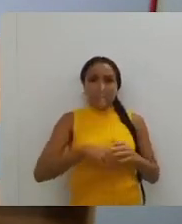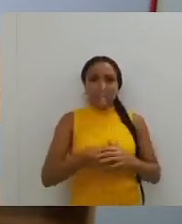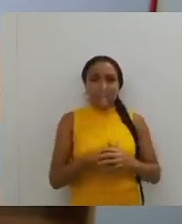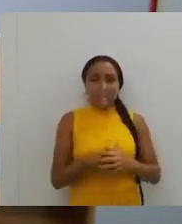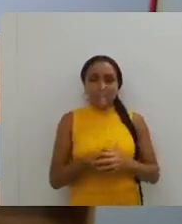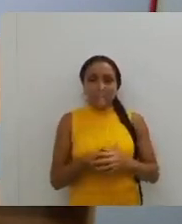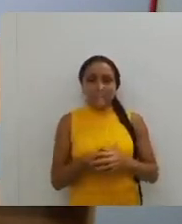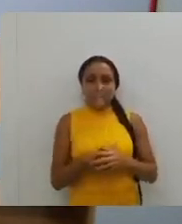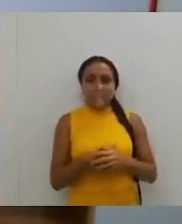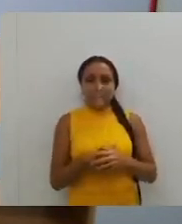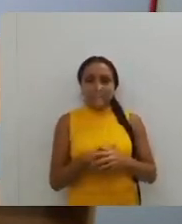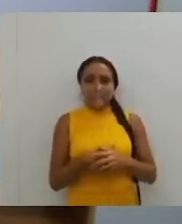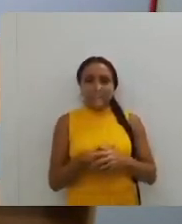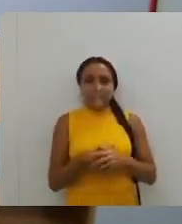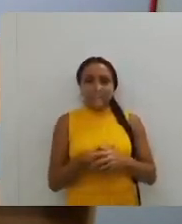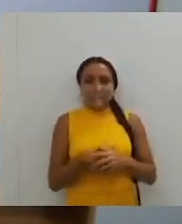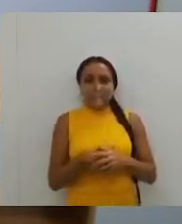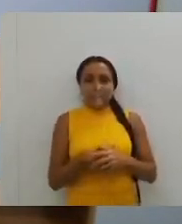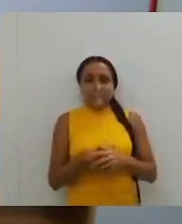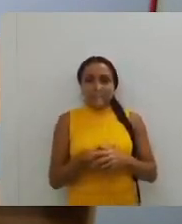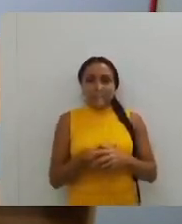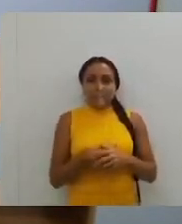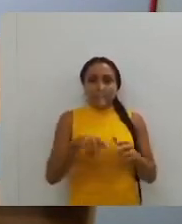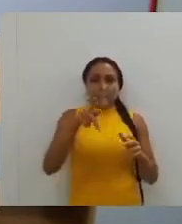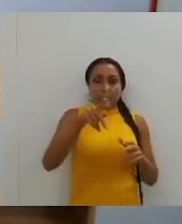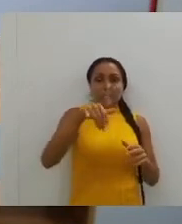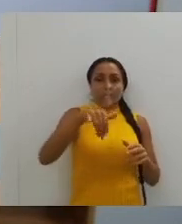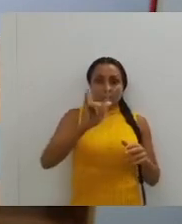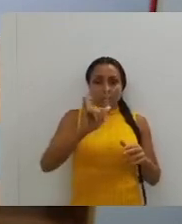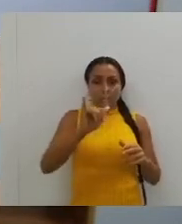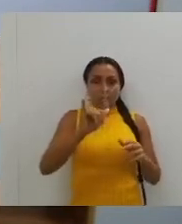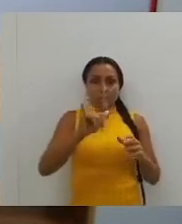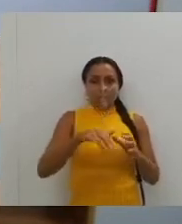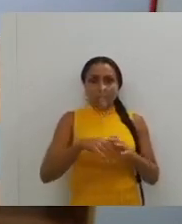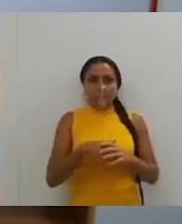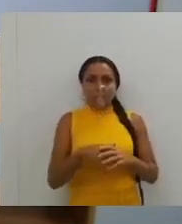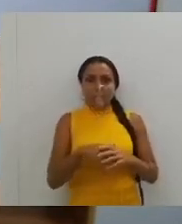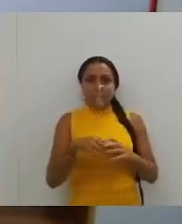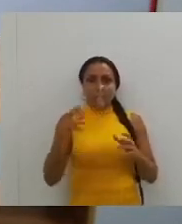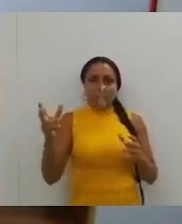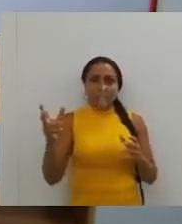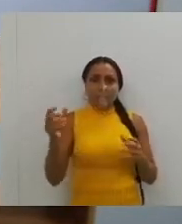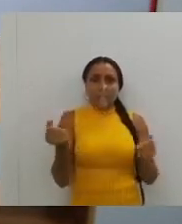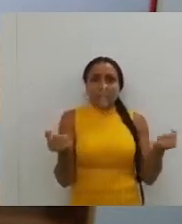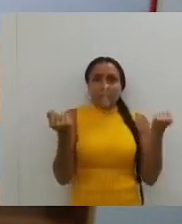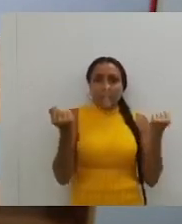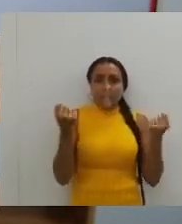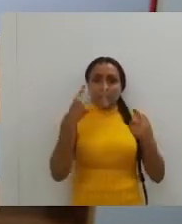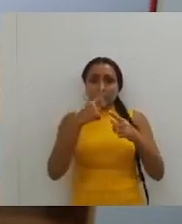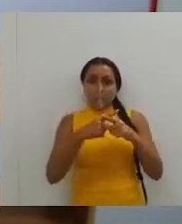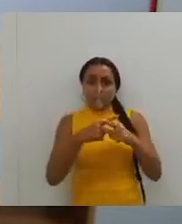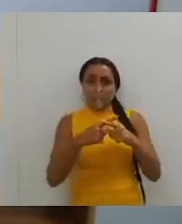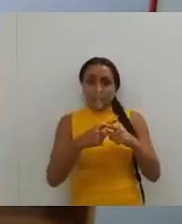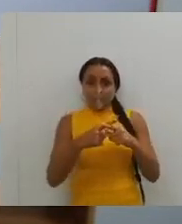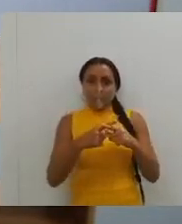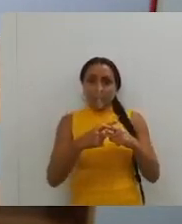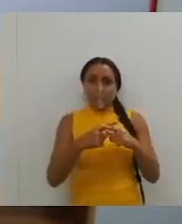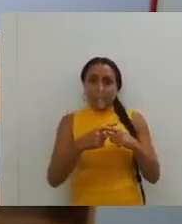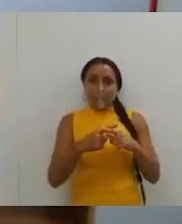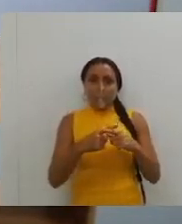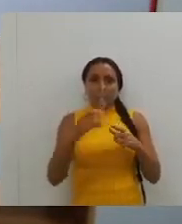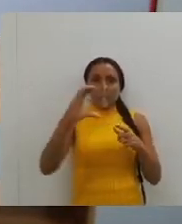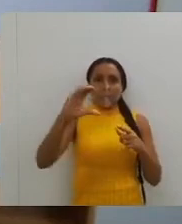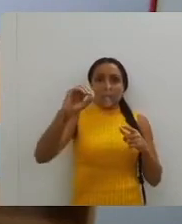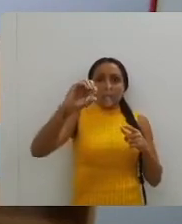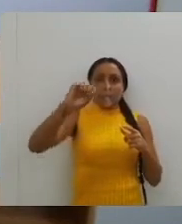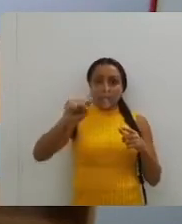normal. Digamos que essa componente Py será o peso multiplicado pelo cosseno do